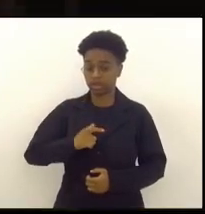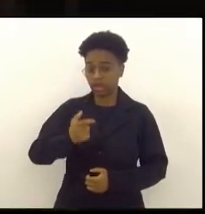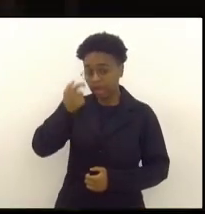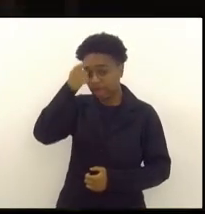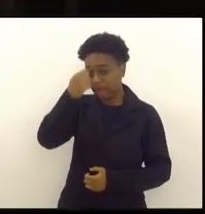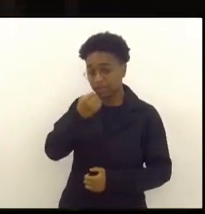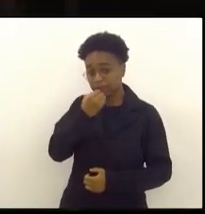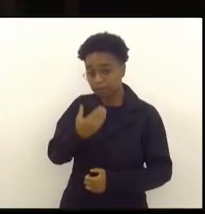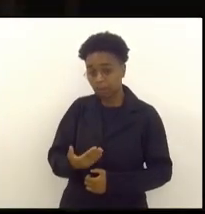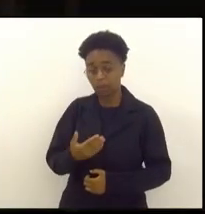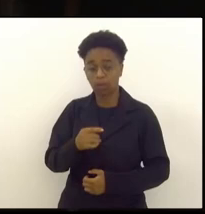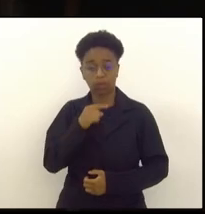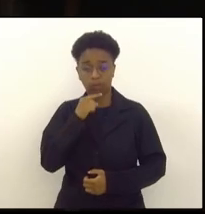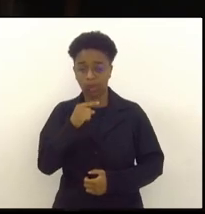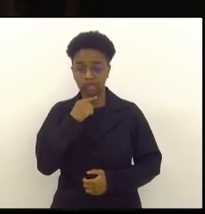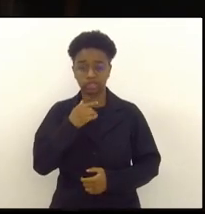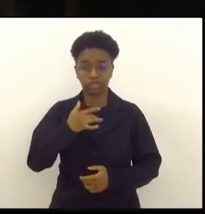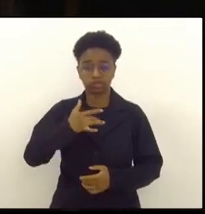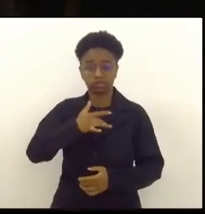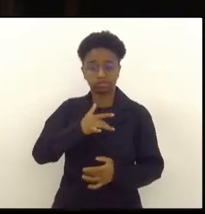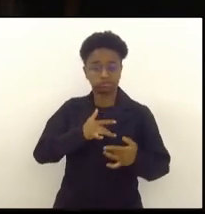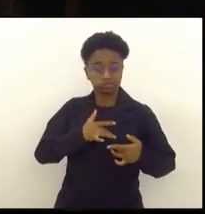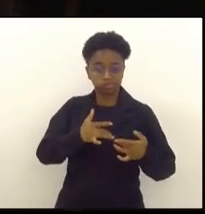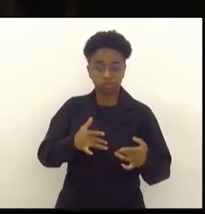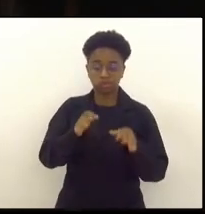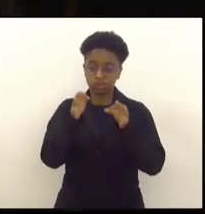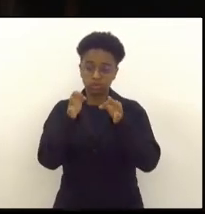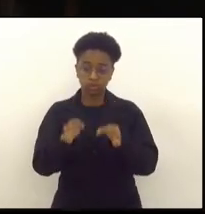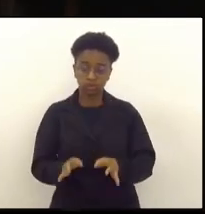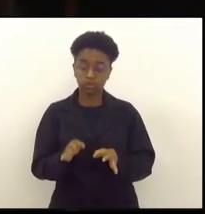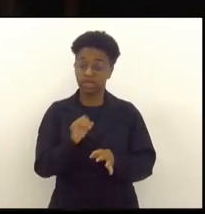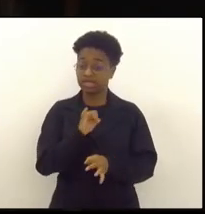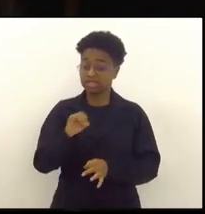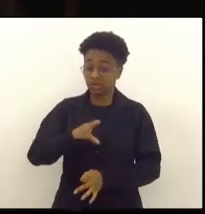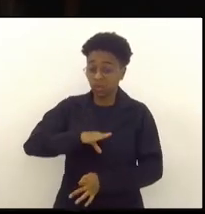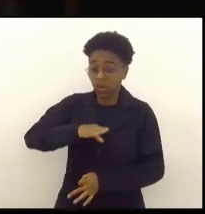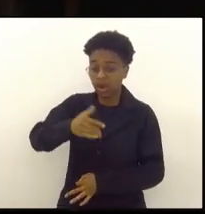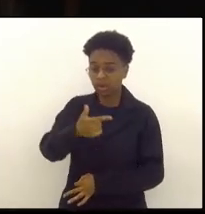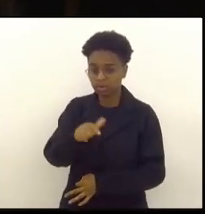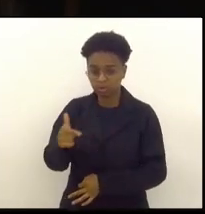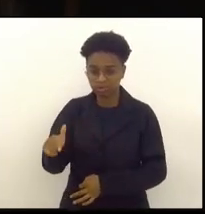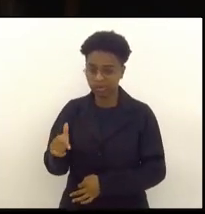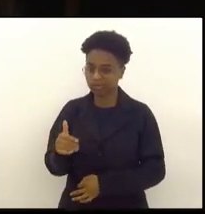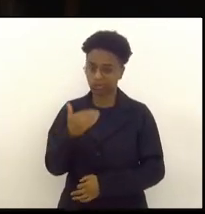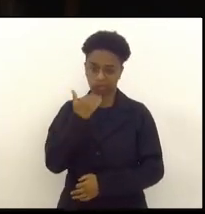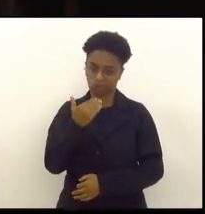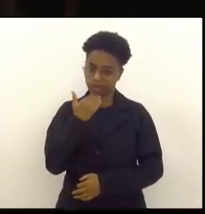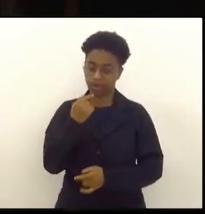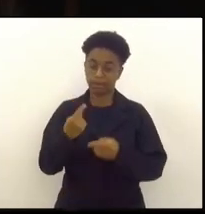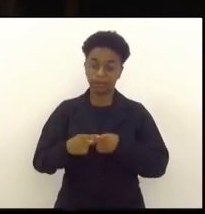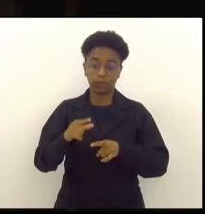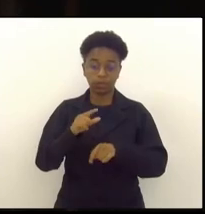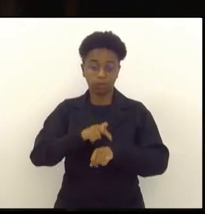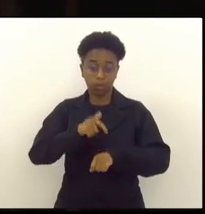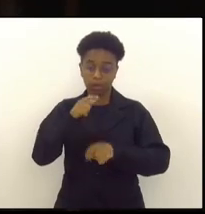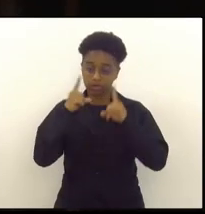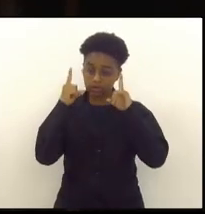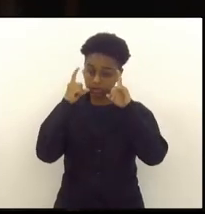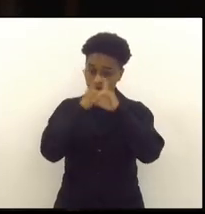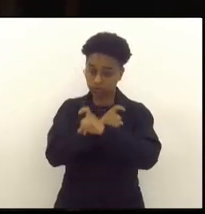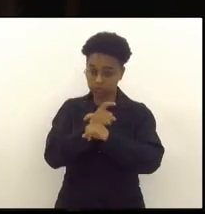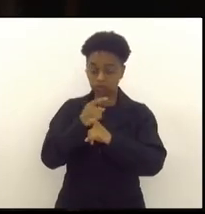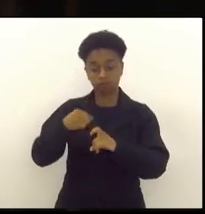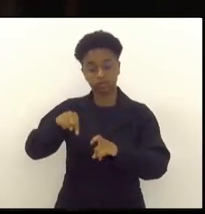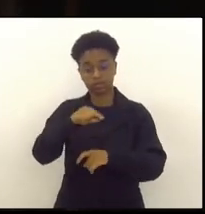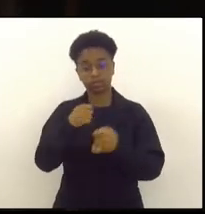caráter, generoso, justo, se você não é corajoso. Nas horas sombrias, onde você